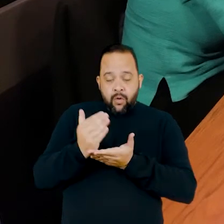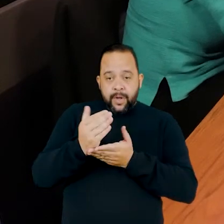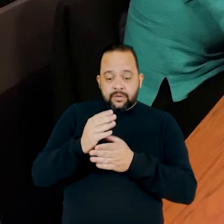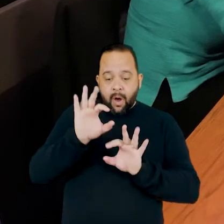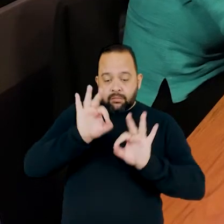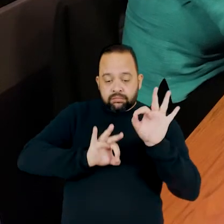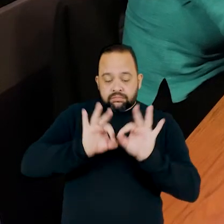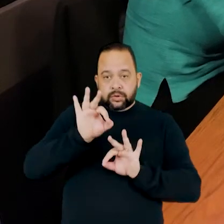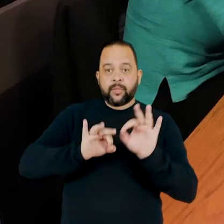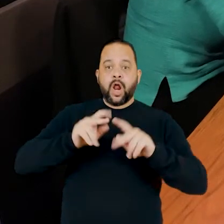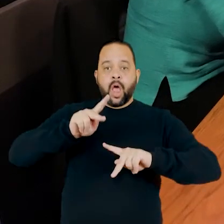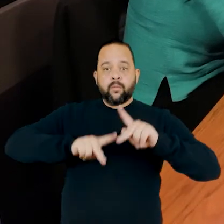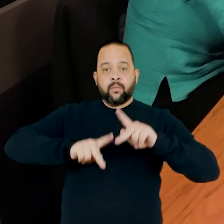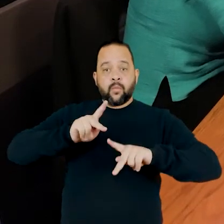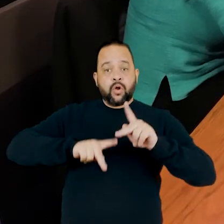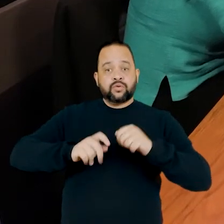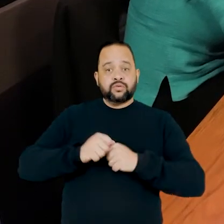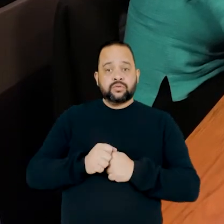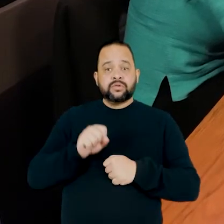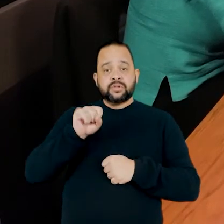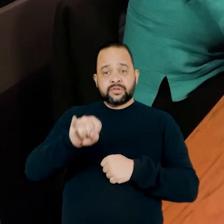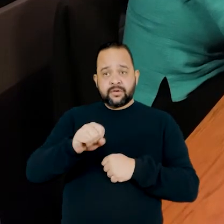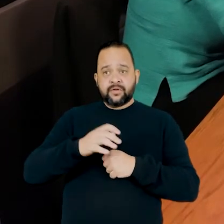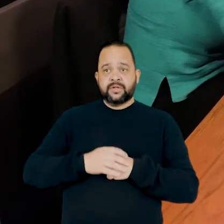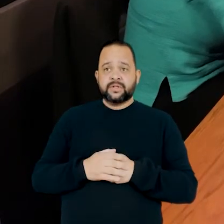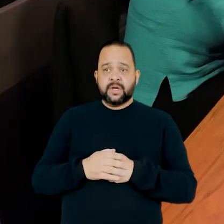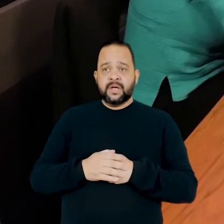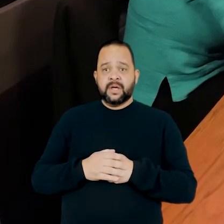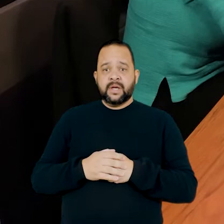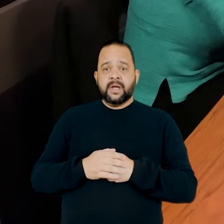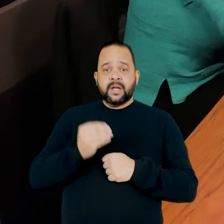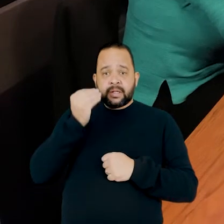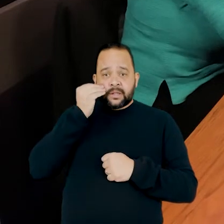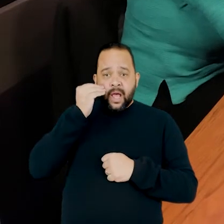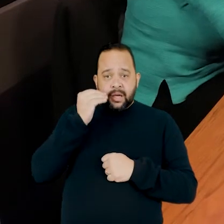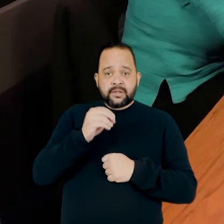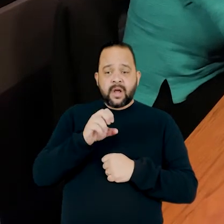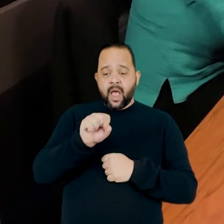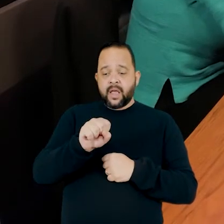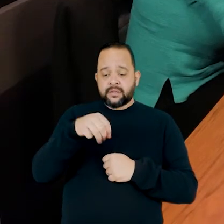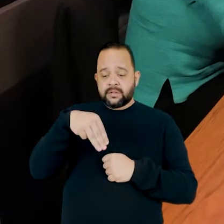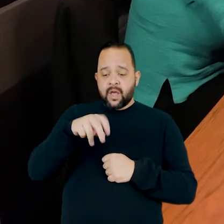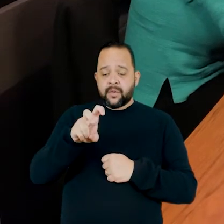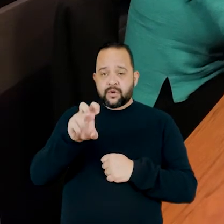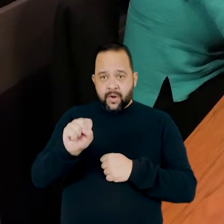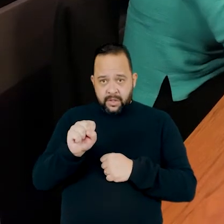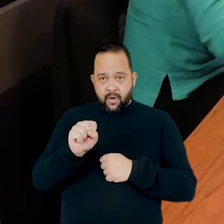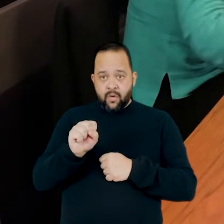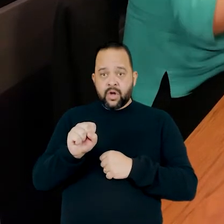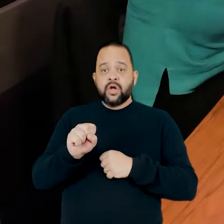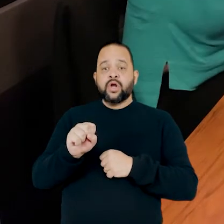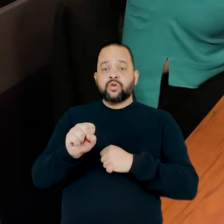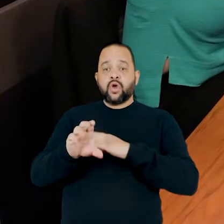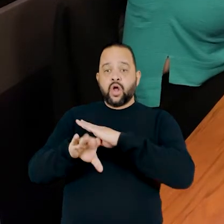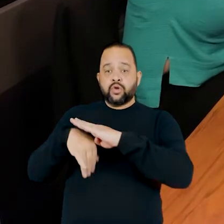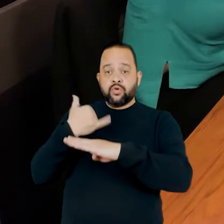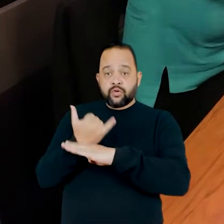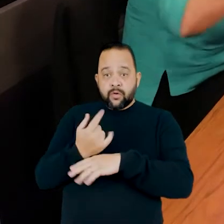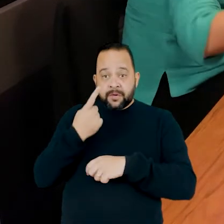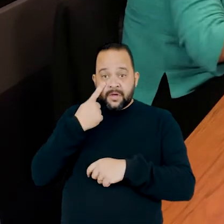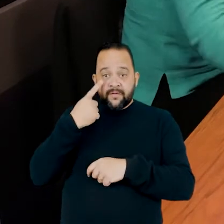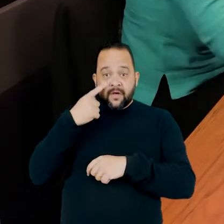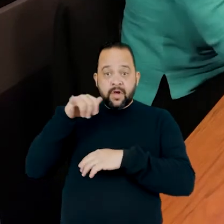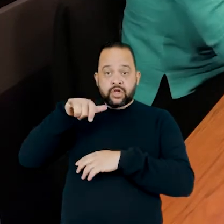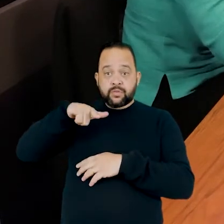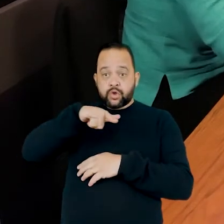produtos que... Se vocês colocarem teste SM58 no YouTube, vocês vão ver o pessoal amarrando em drone, jogando